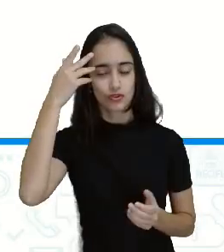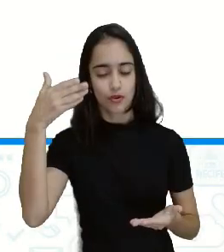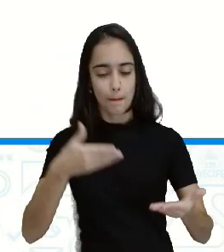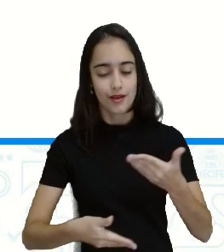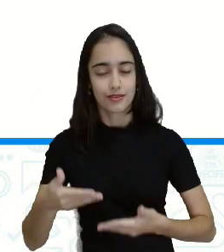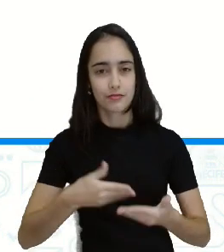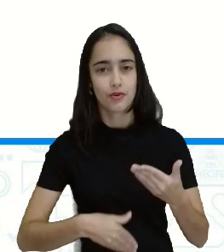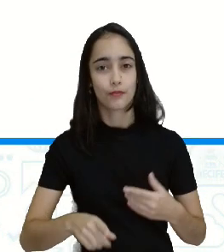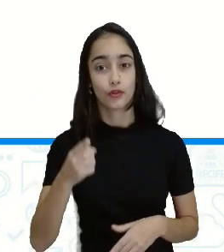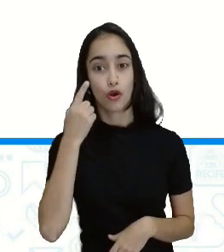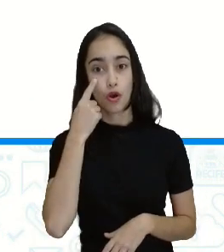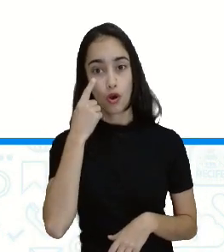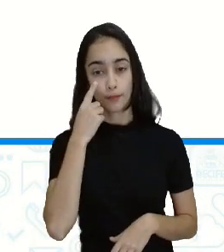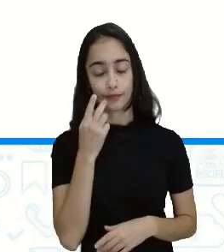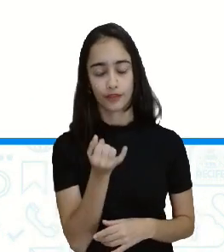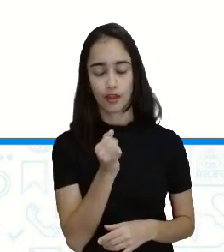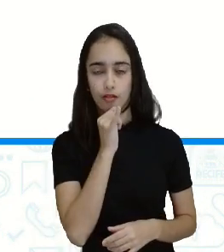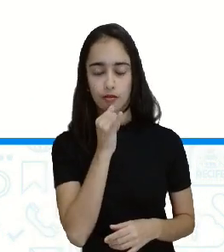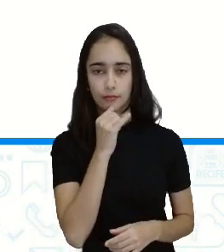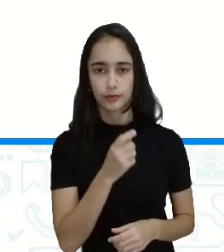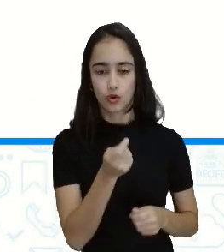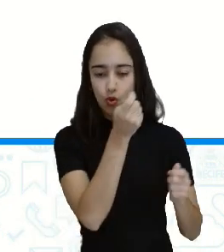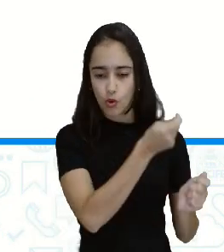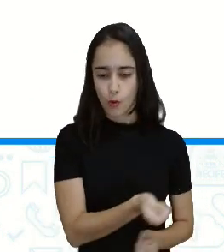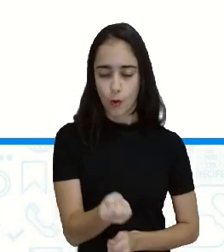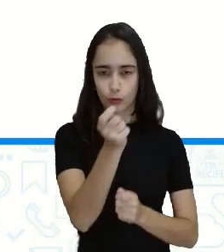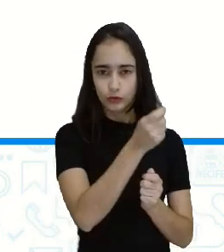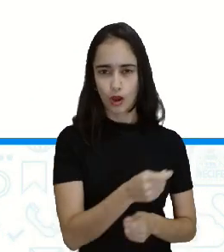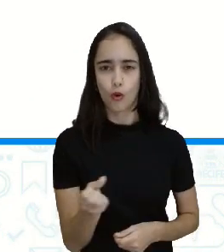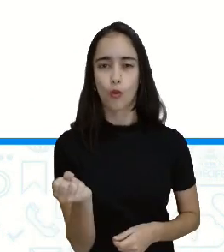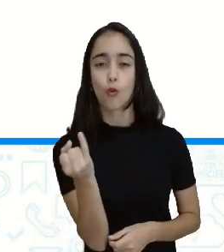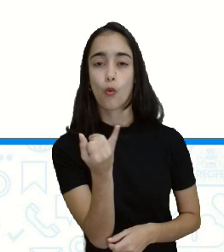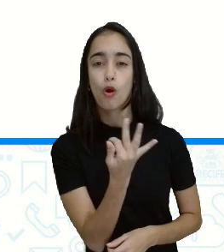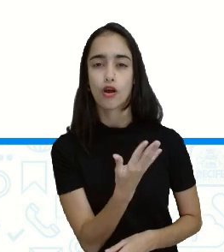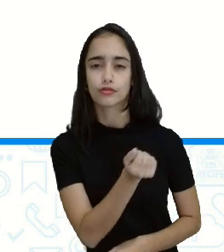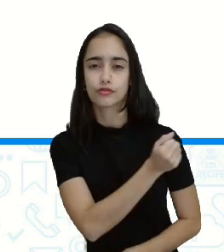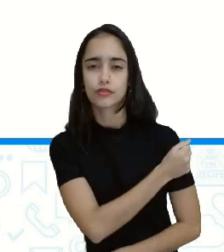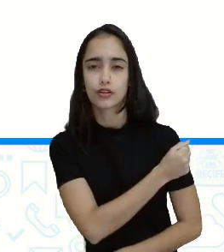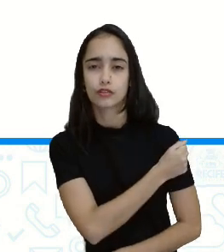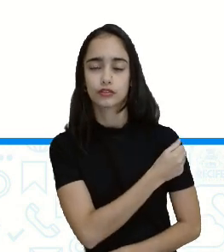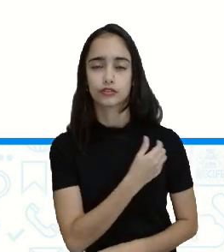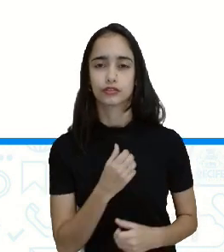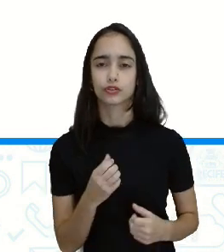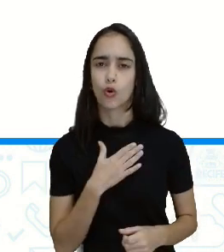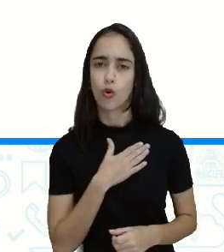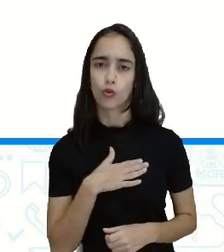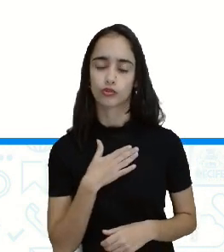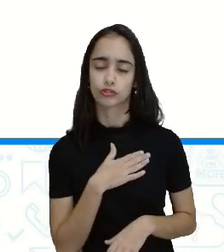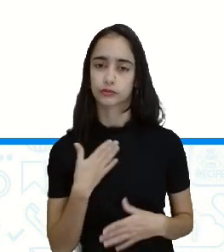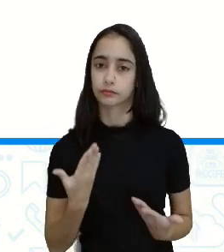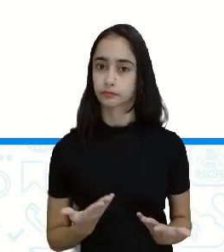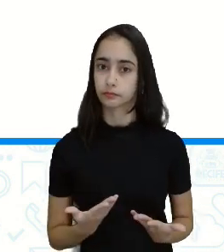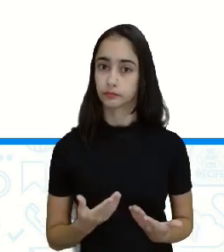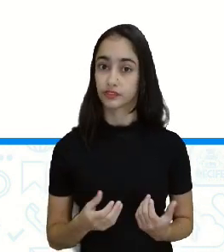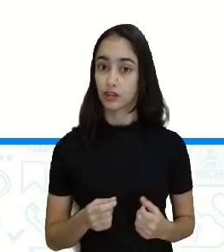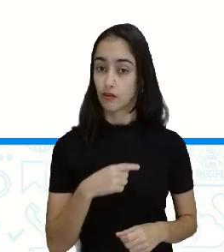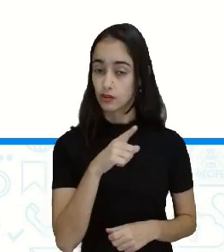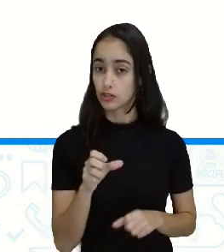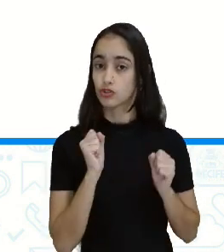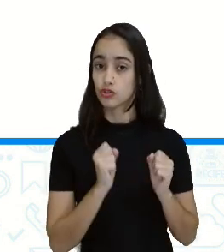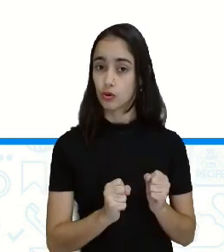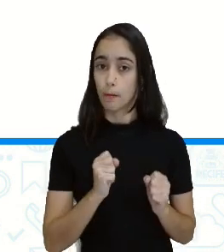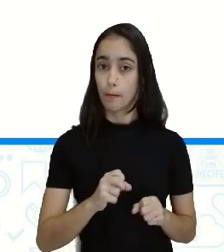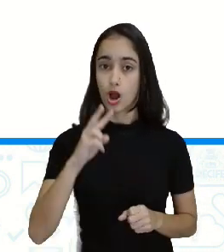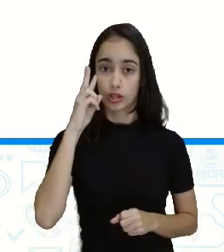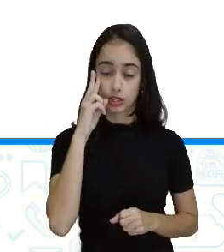corda. Quantos estudantes gostam de pular corda? Você pode acompanhar a coluna, ela para